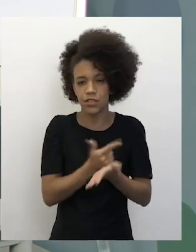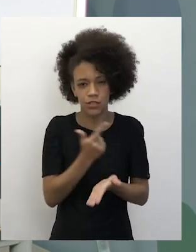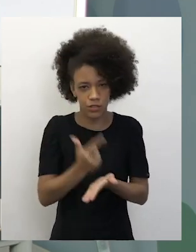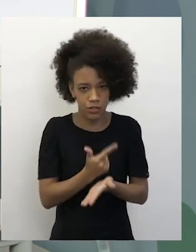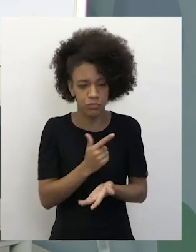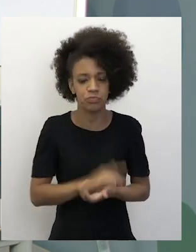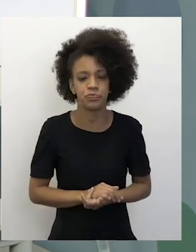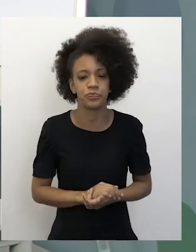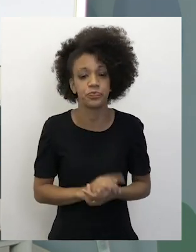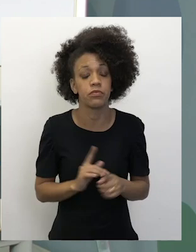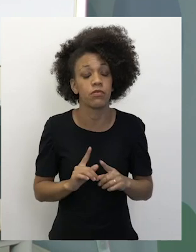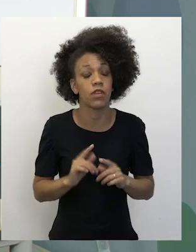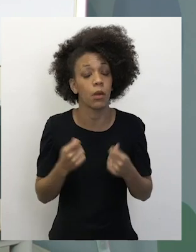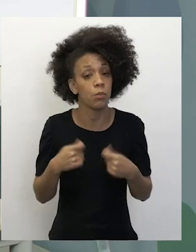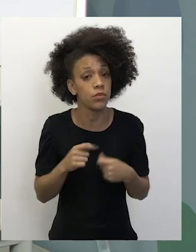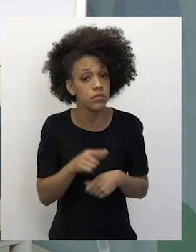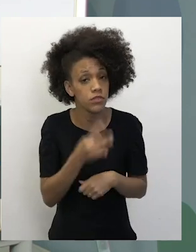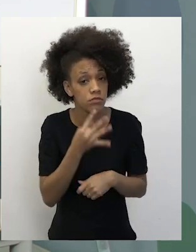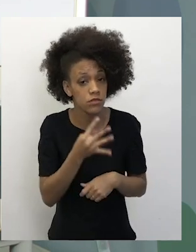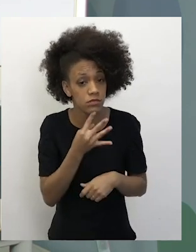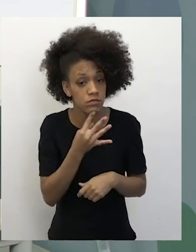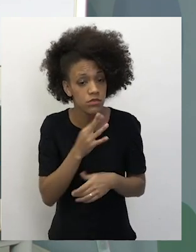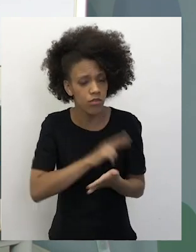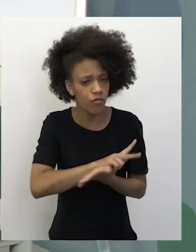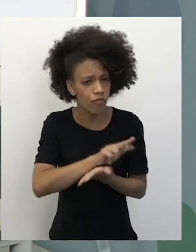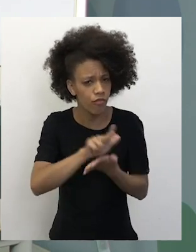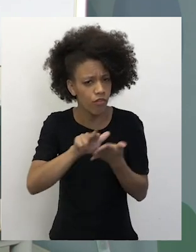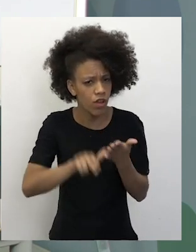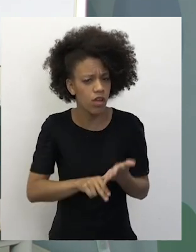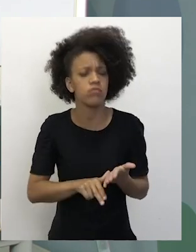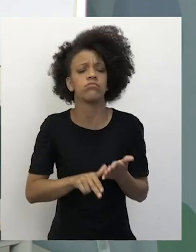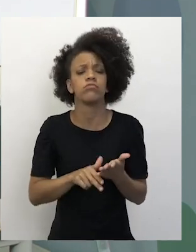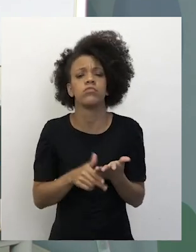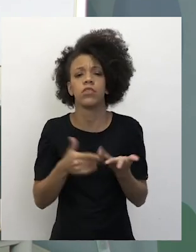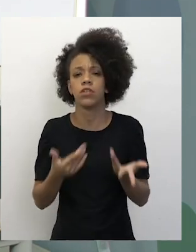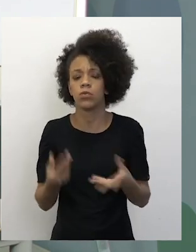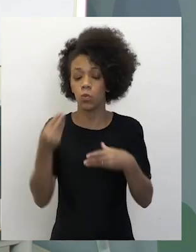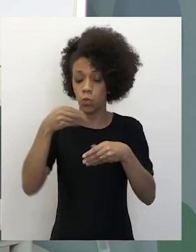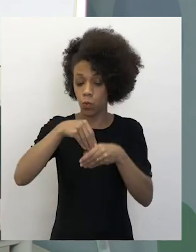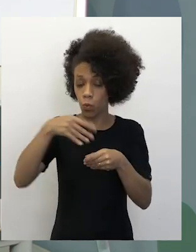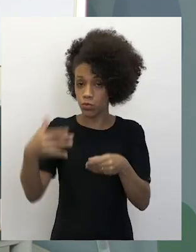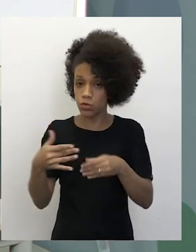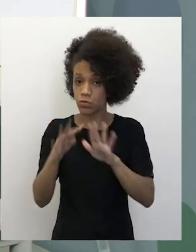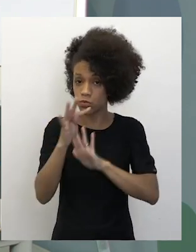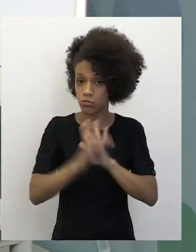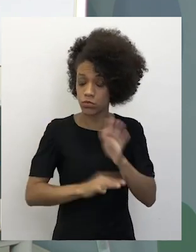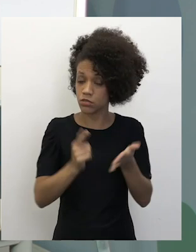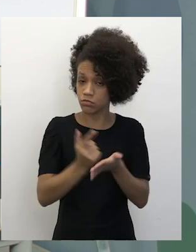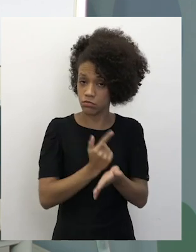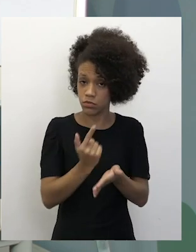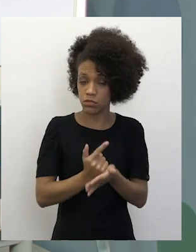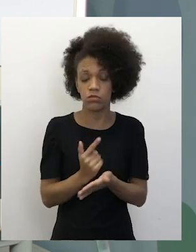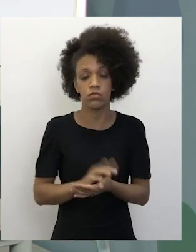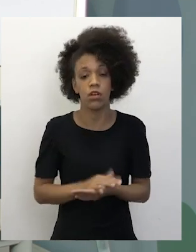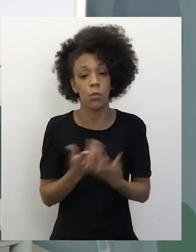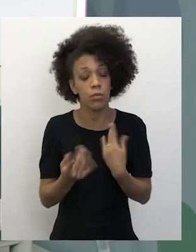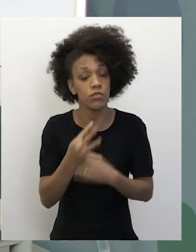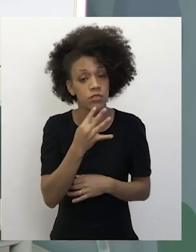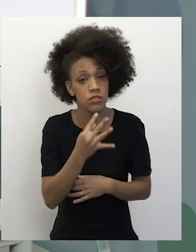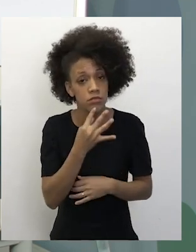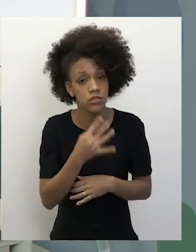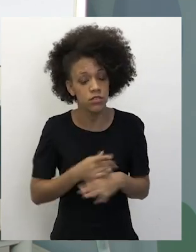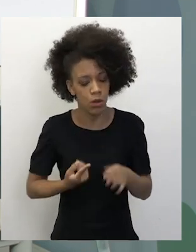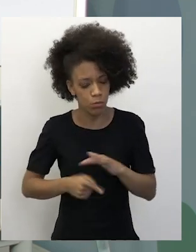literatura é necessário que você conheça os vários elementos que compõem um texto literário para que você conheça